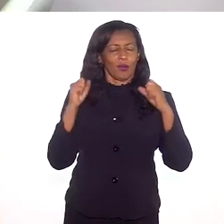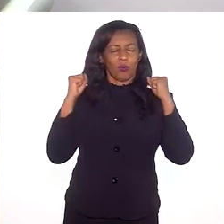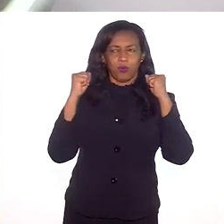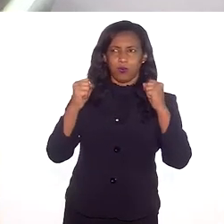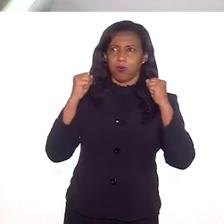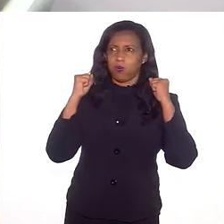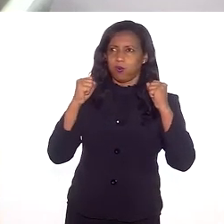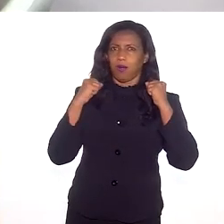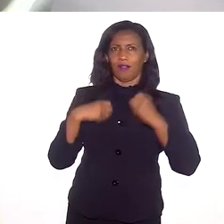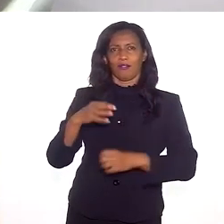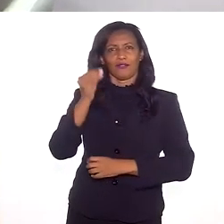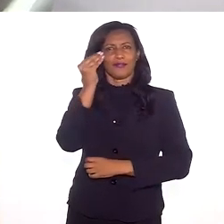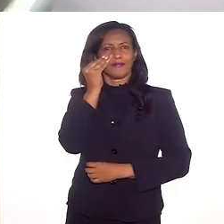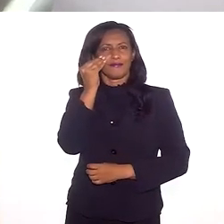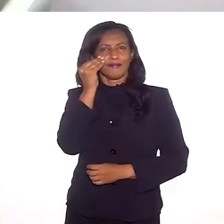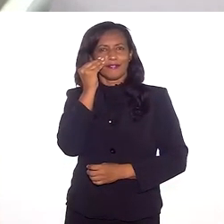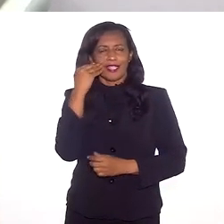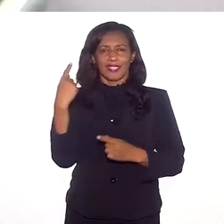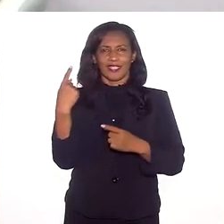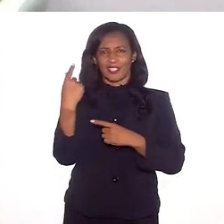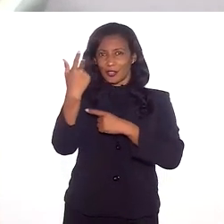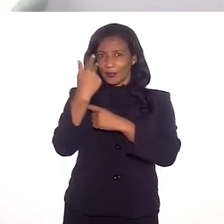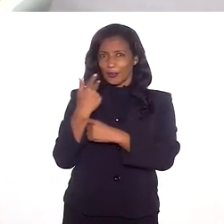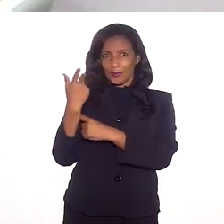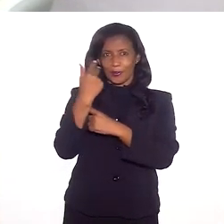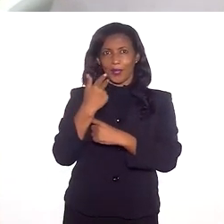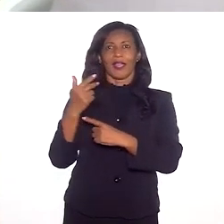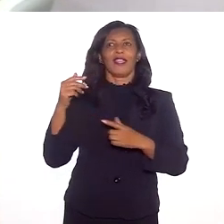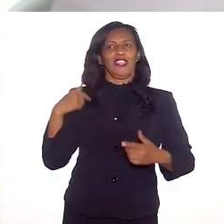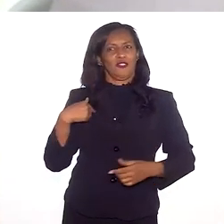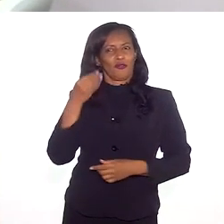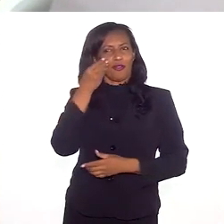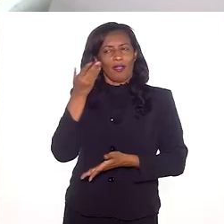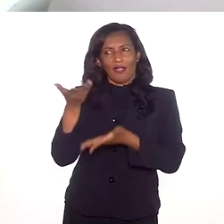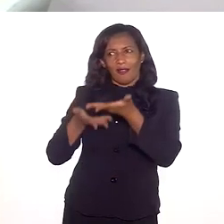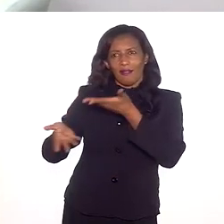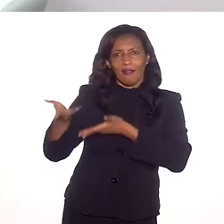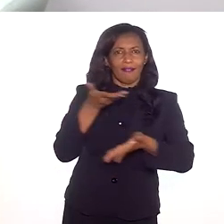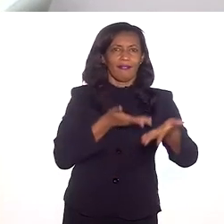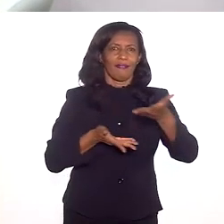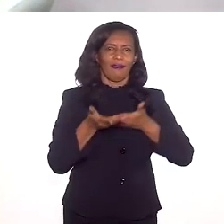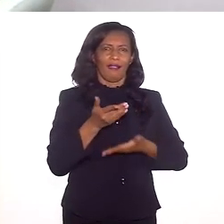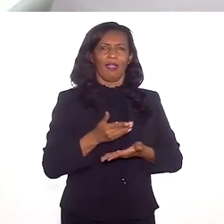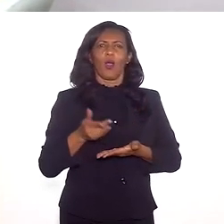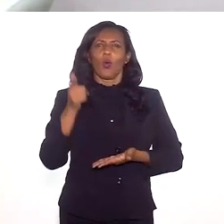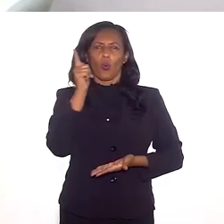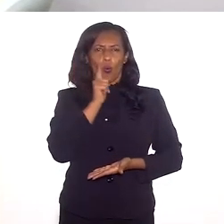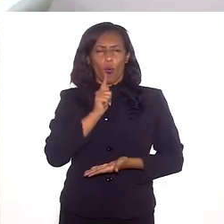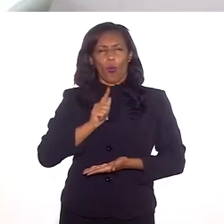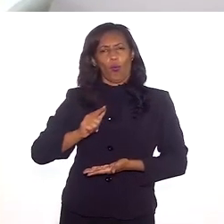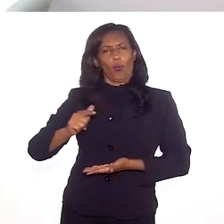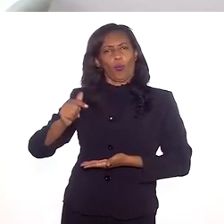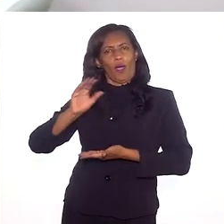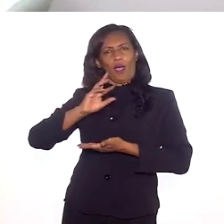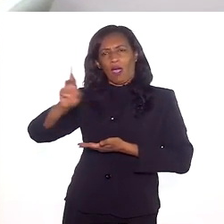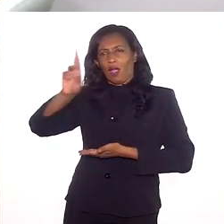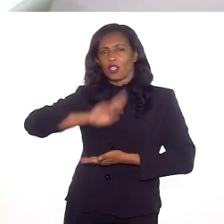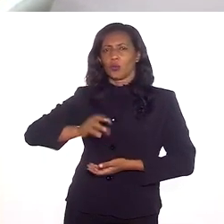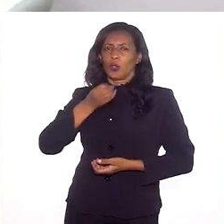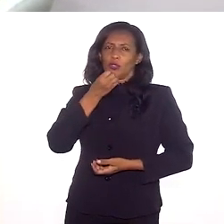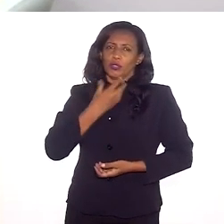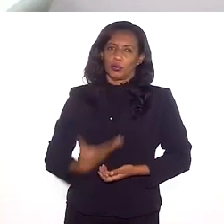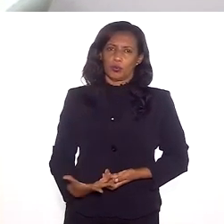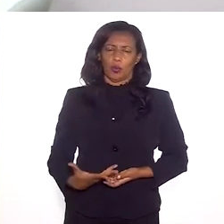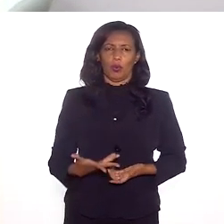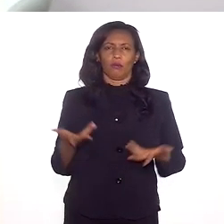ficar torcendo, vou ficar assistindo os concertos e torcendo para que essa parceria renda muitos frutos. Com certeza